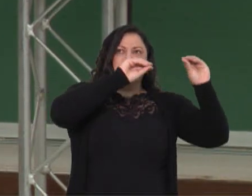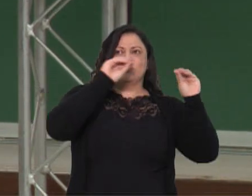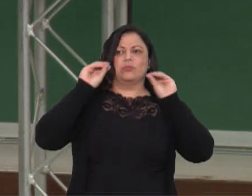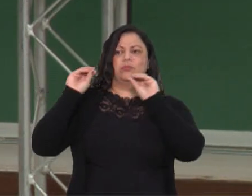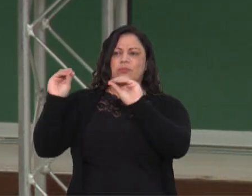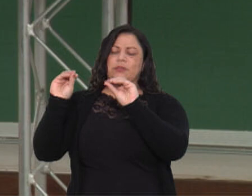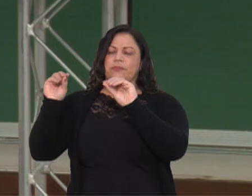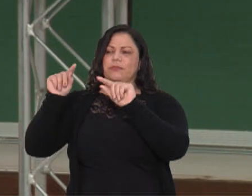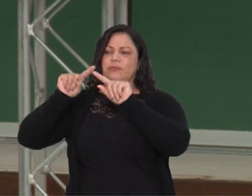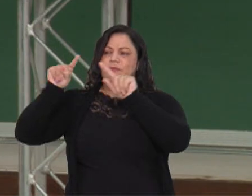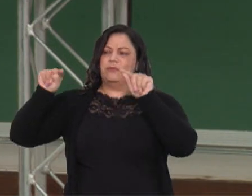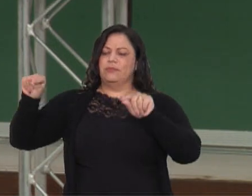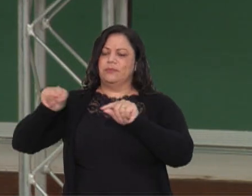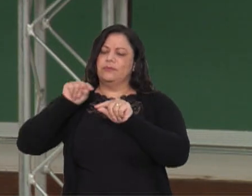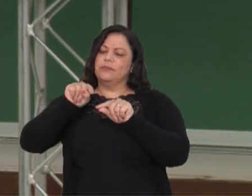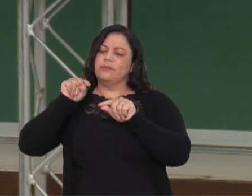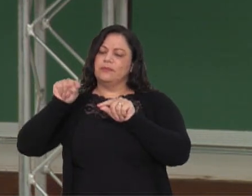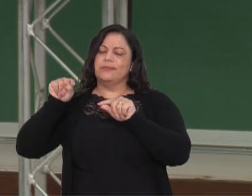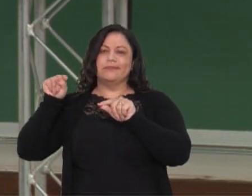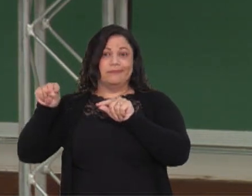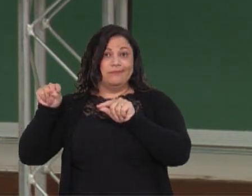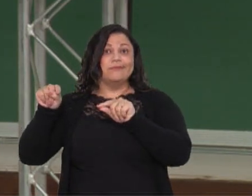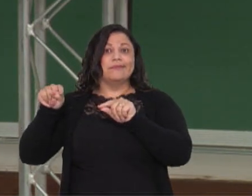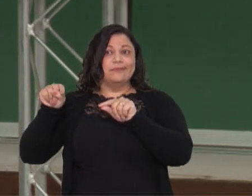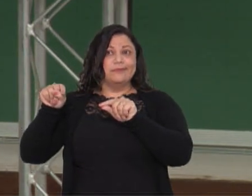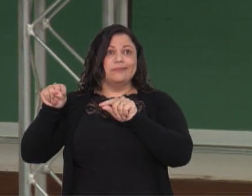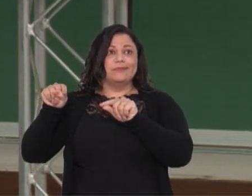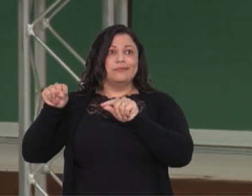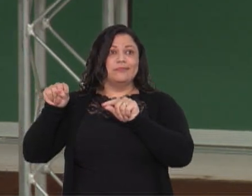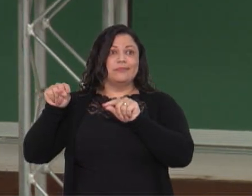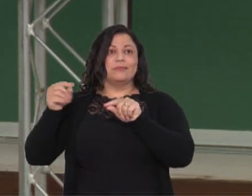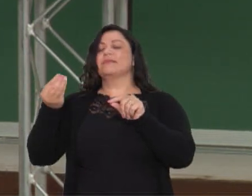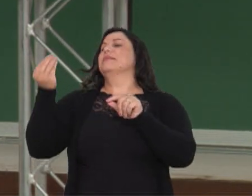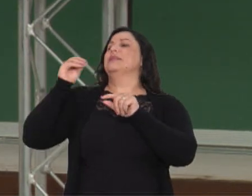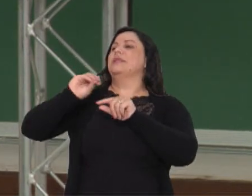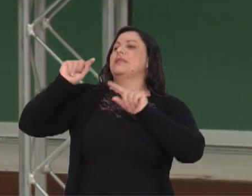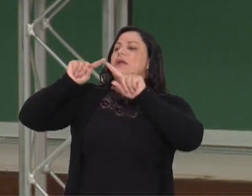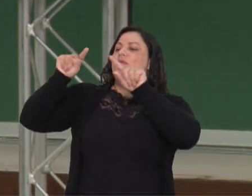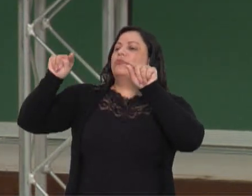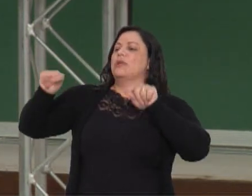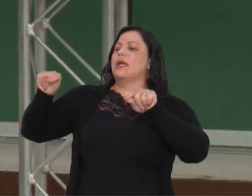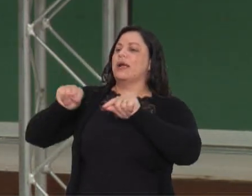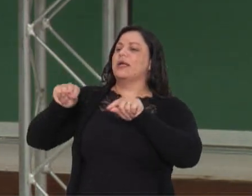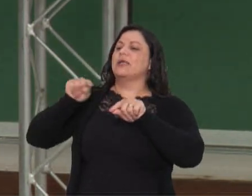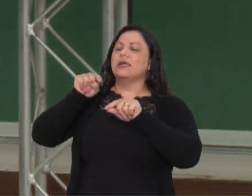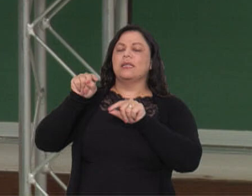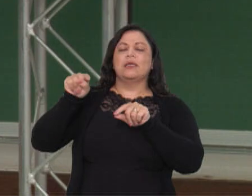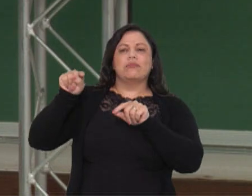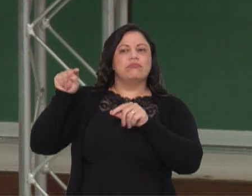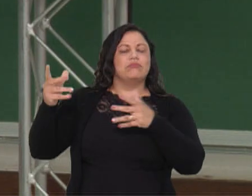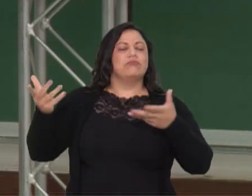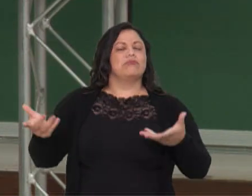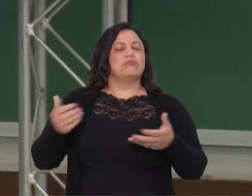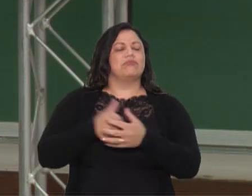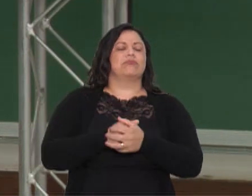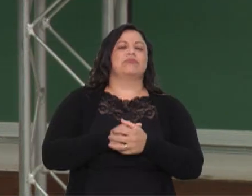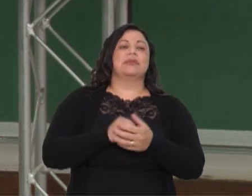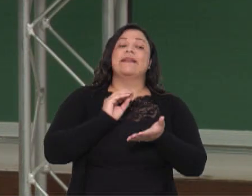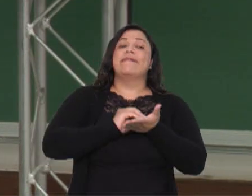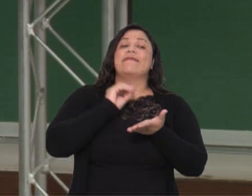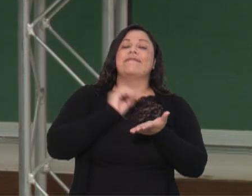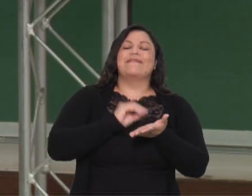o autor escreveu. E aí eu usei a reticência dentro daquela chavinha para mostrar que eu deixei coisa para